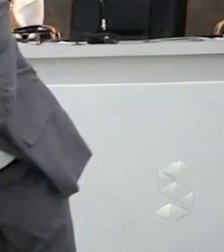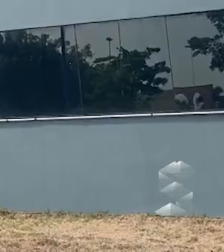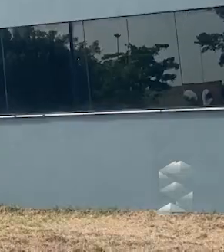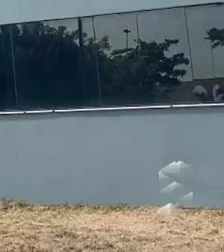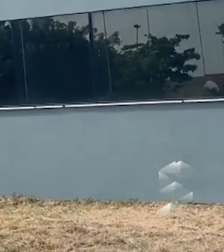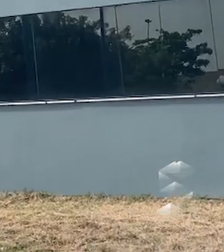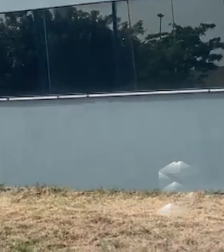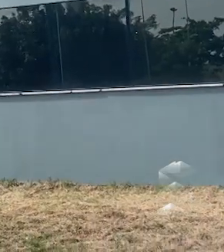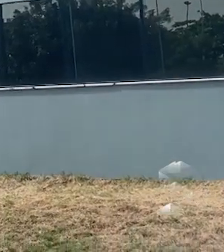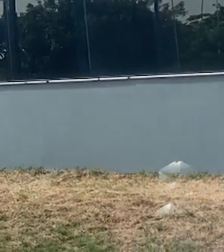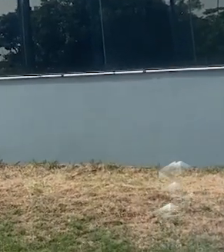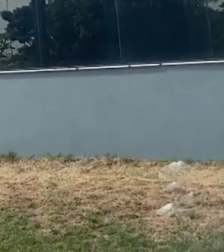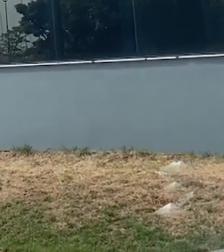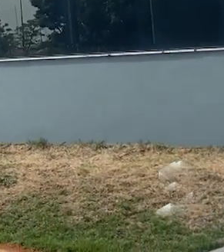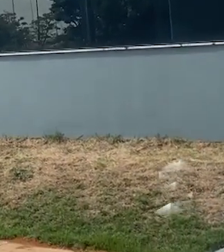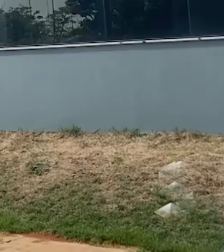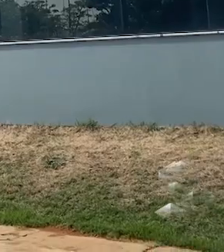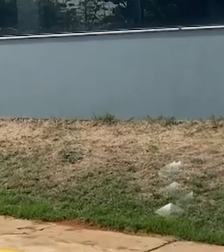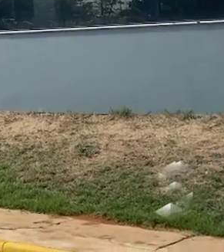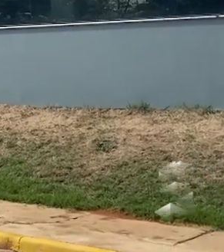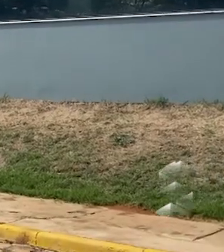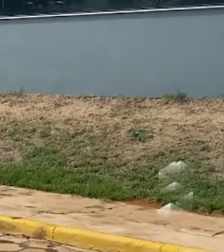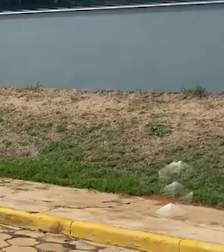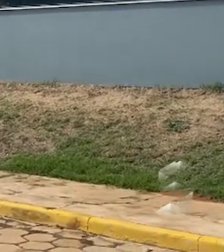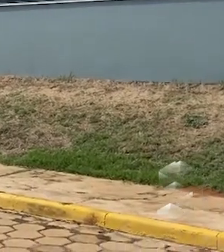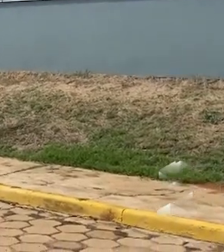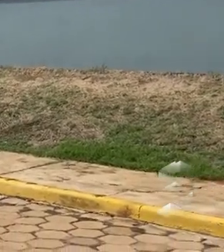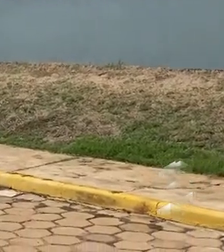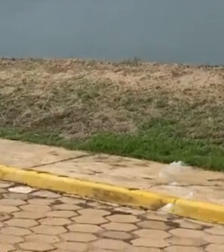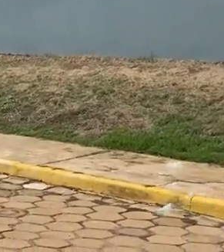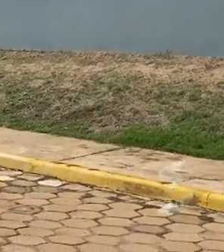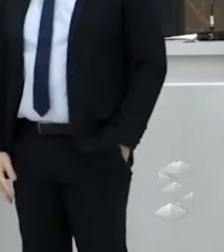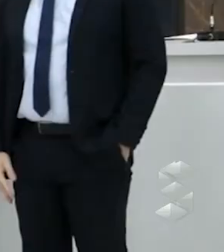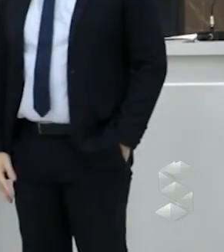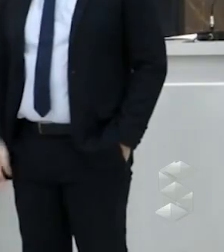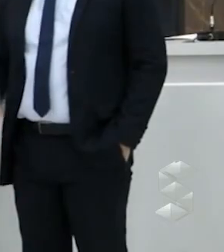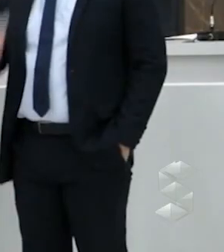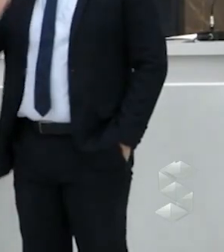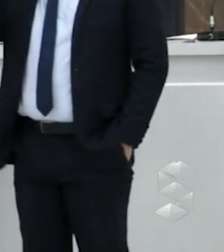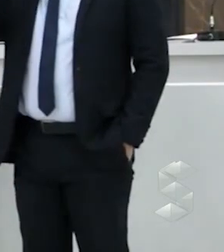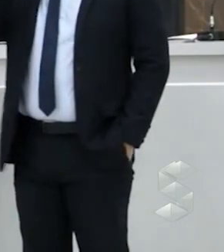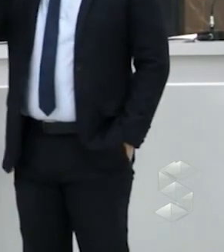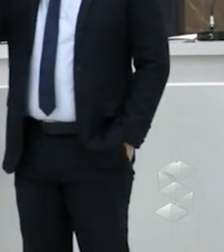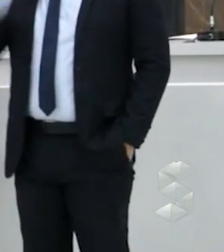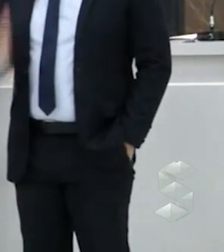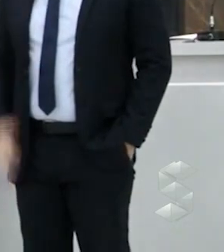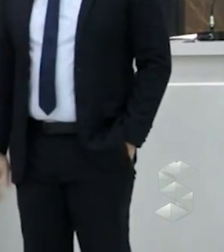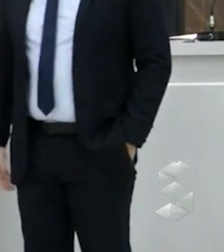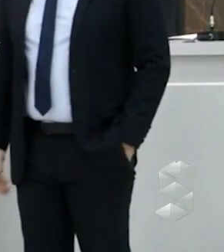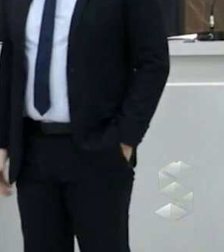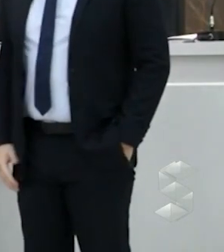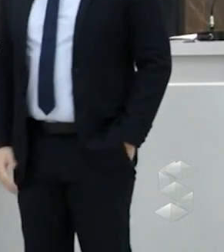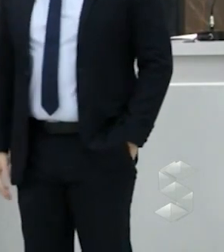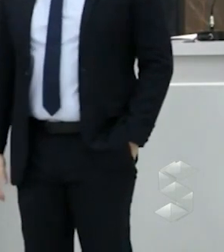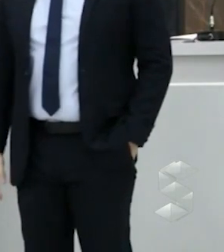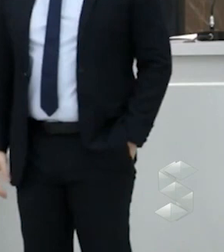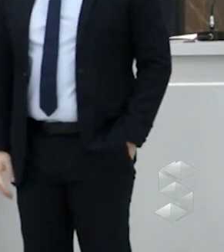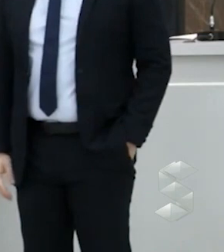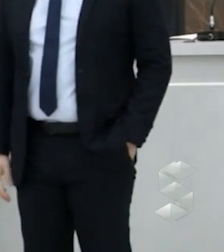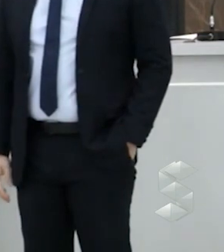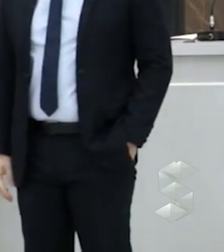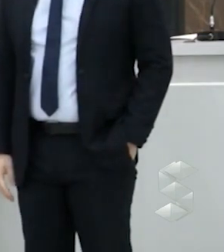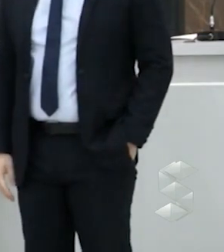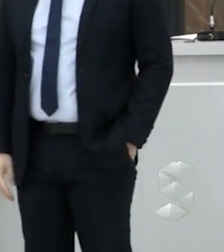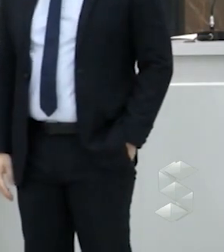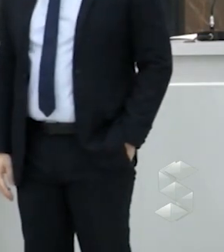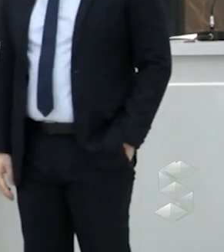Donadoni. A cerimônia ocorreu na Câmara Municipal de Vereadores do município. Flori tem 43 anos e há